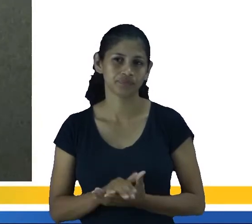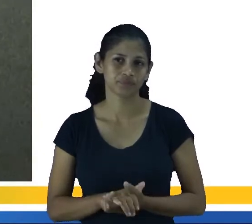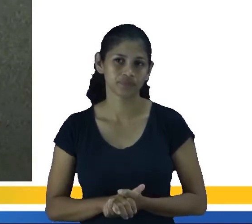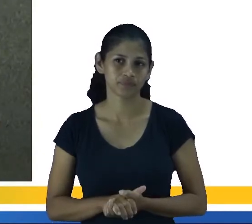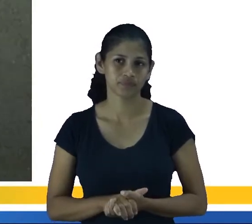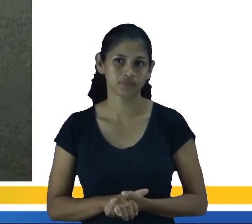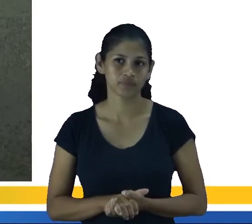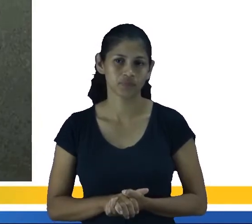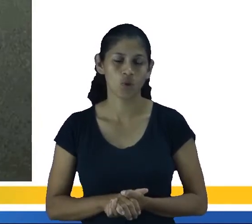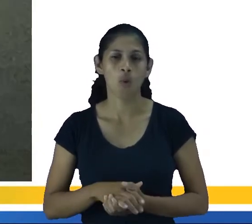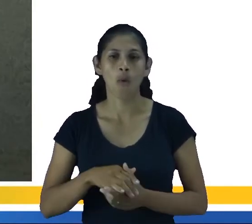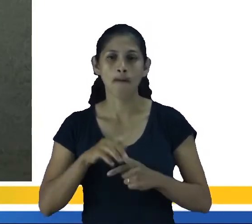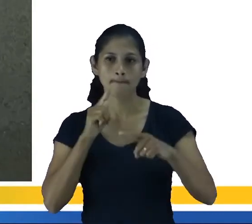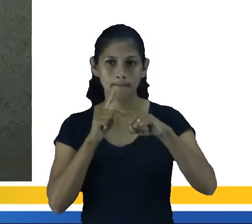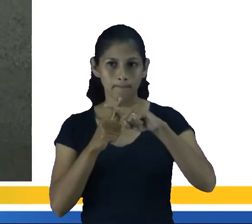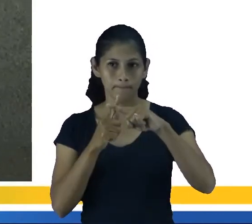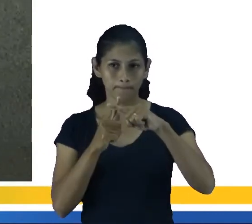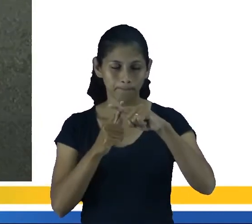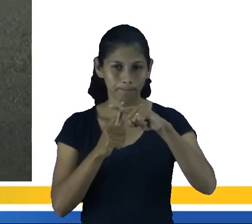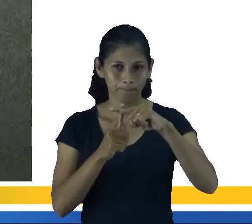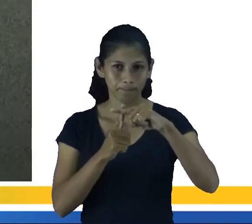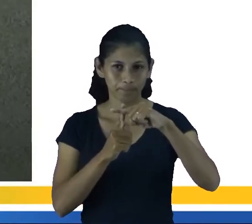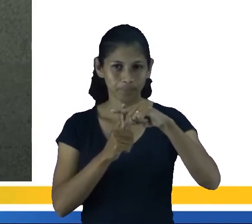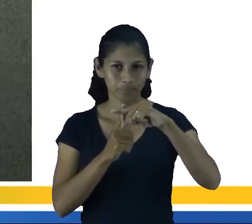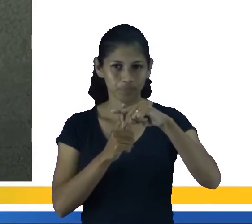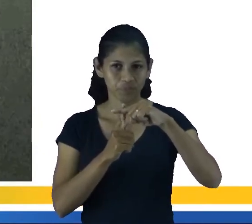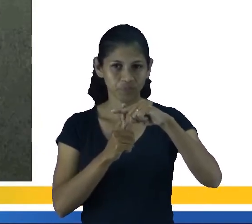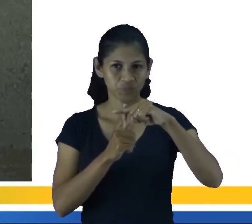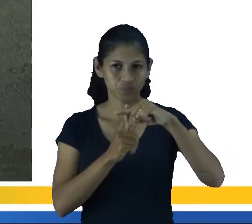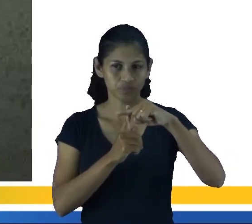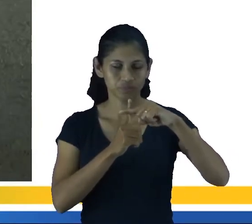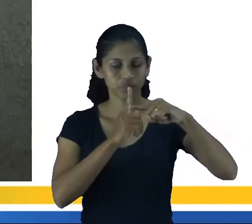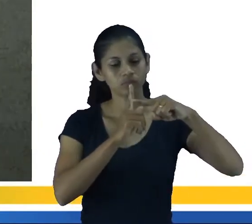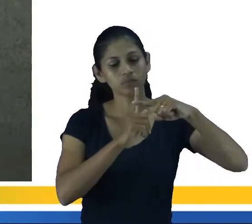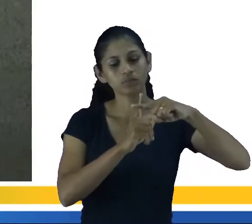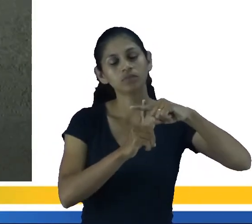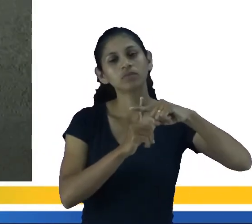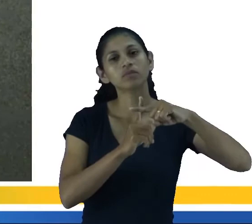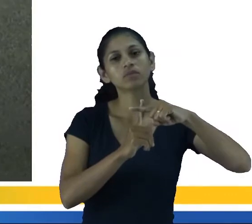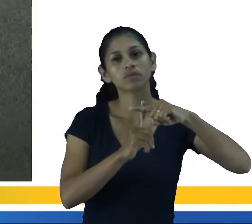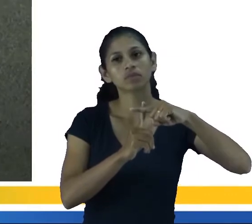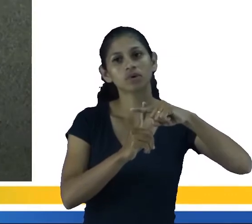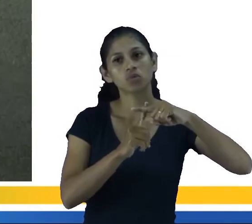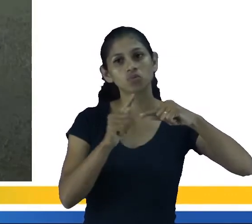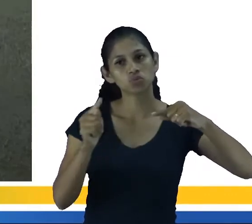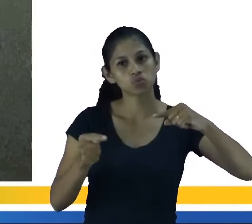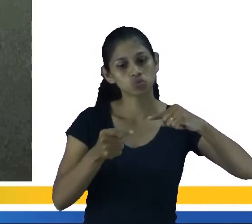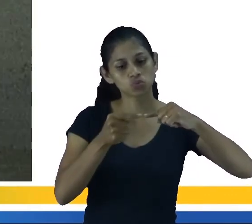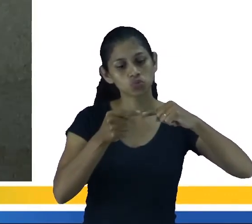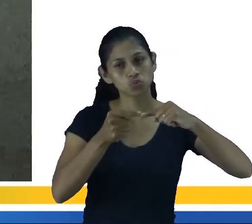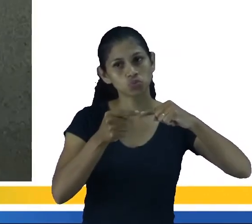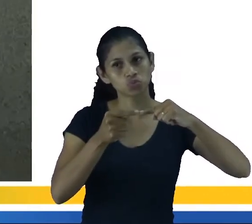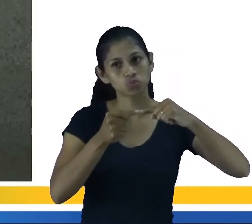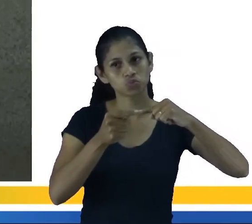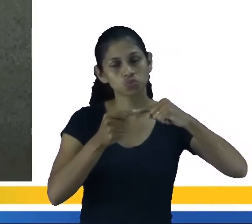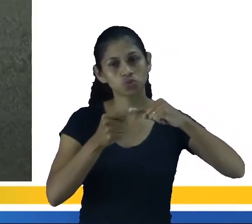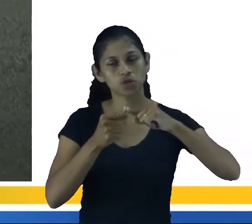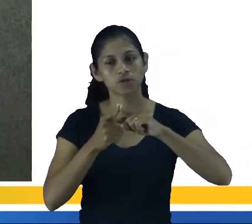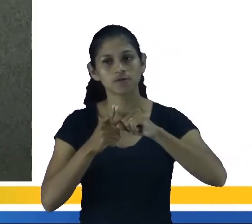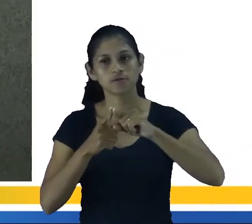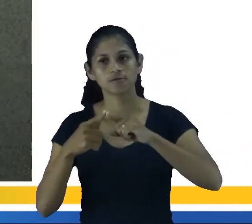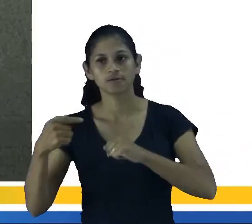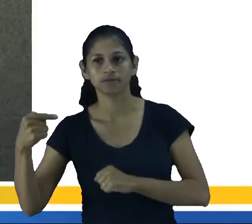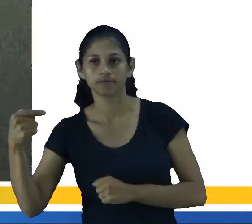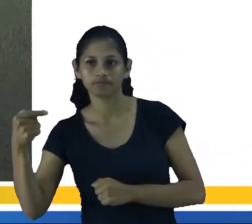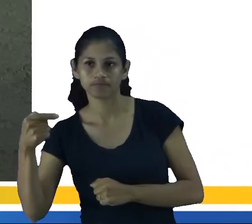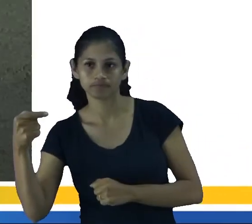a gente vai ter aqui o positivo, né, onde as moléculas de oxigênio vão se ligar, já que ele é negativo, e aqui a gente vai